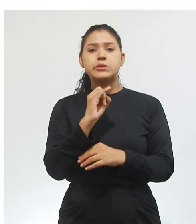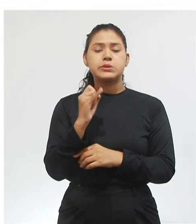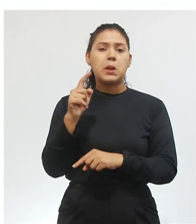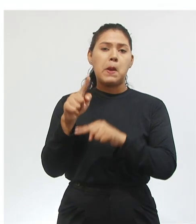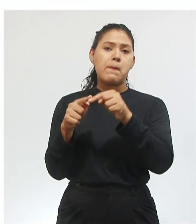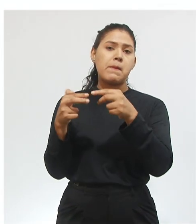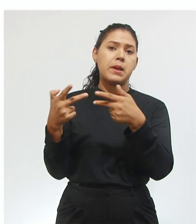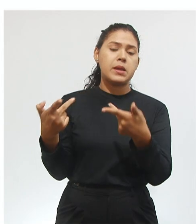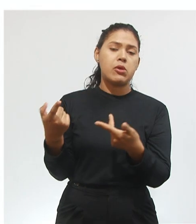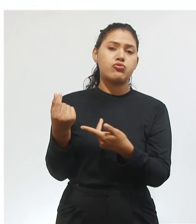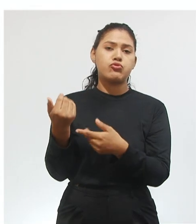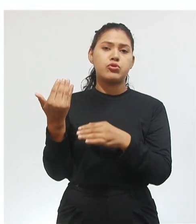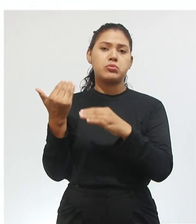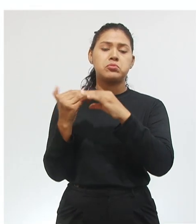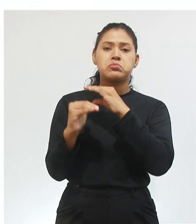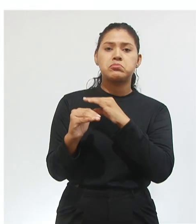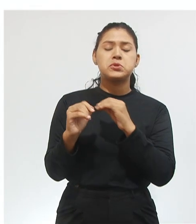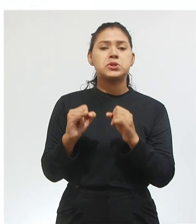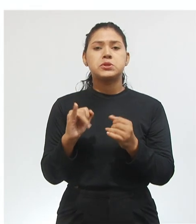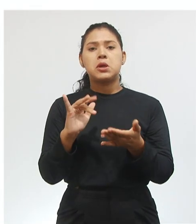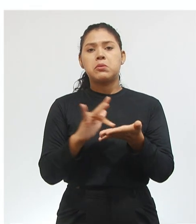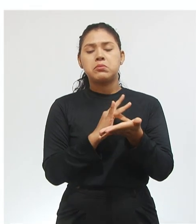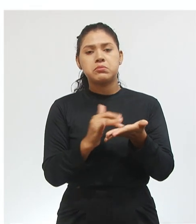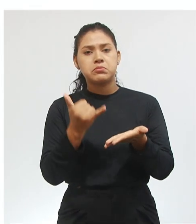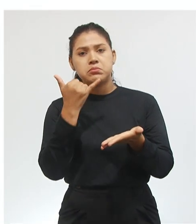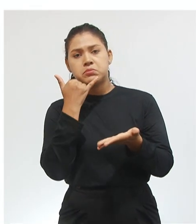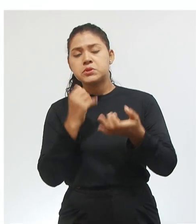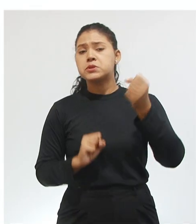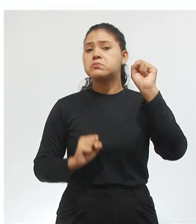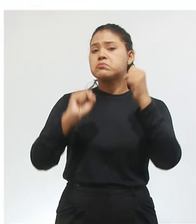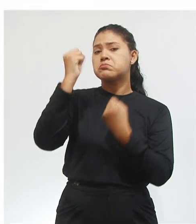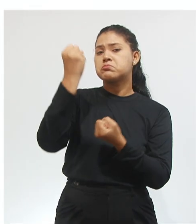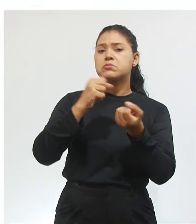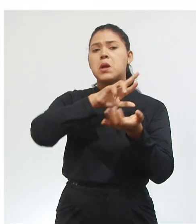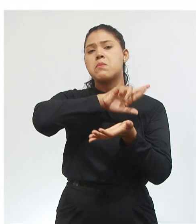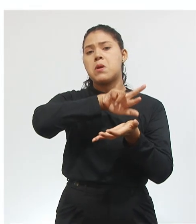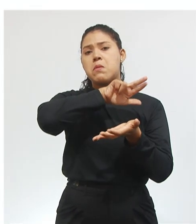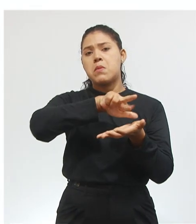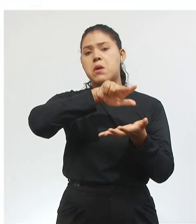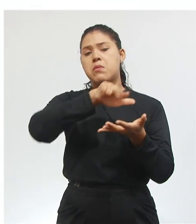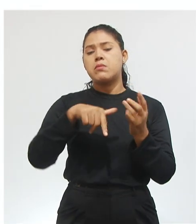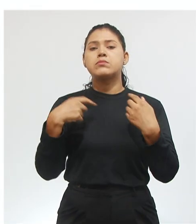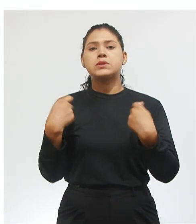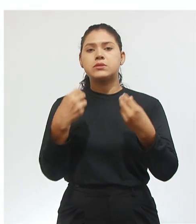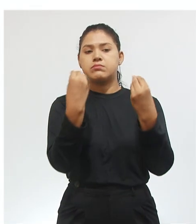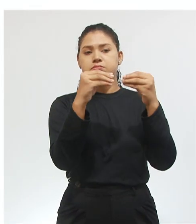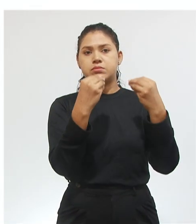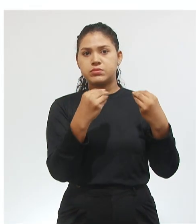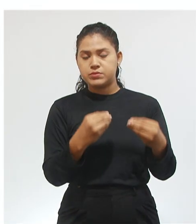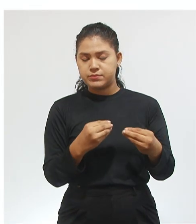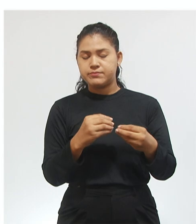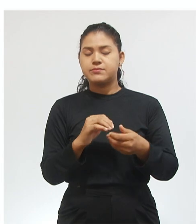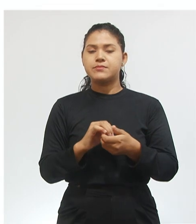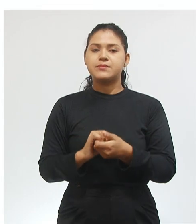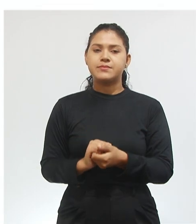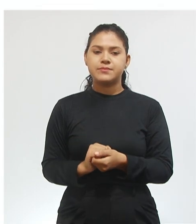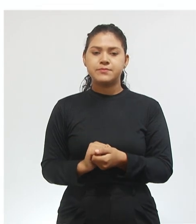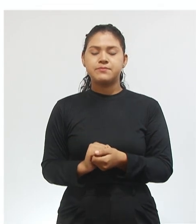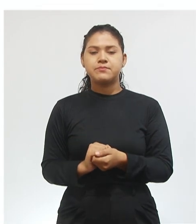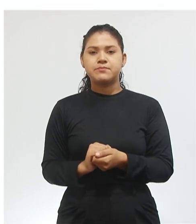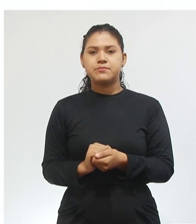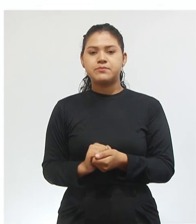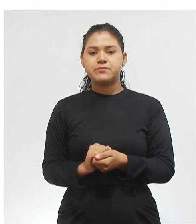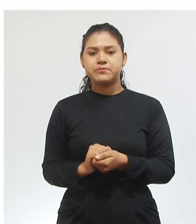investimento se é aparelho se é maquinário se é pessoas bem treinadas ela precisa elencar Aqui nós